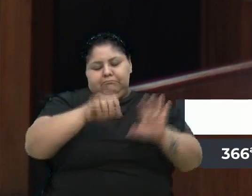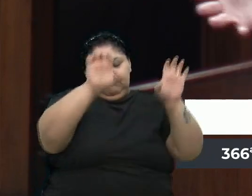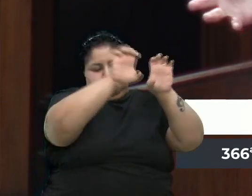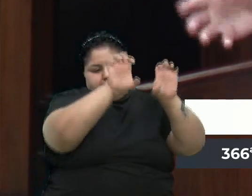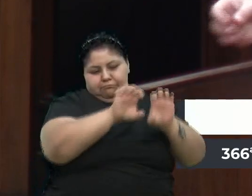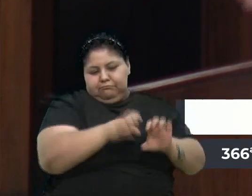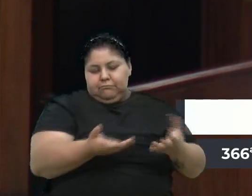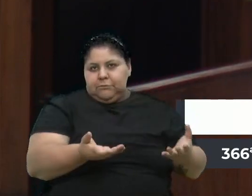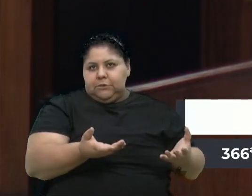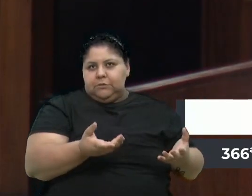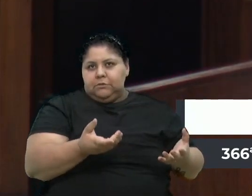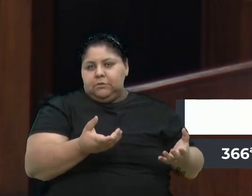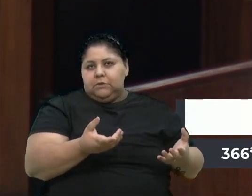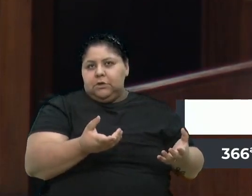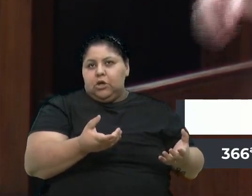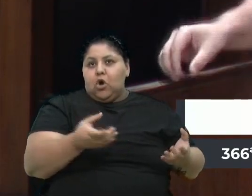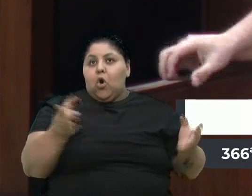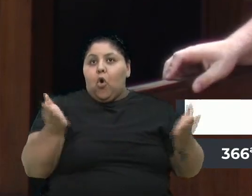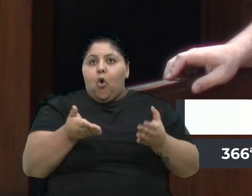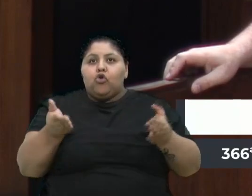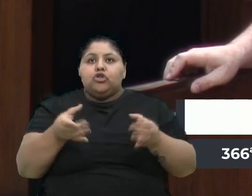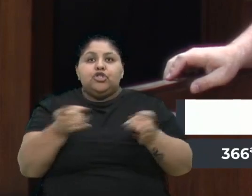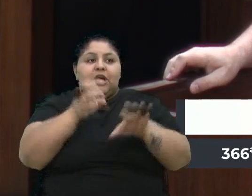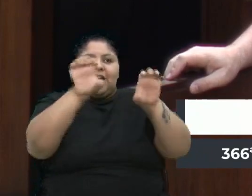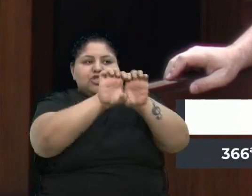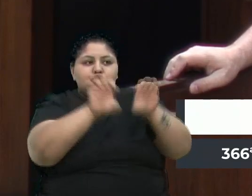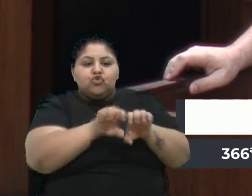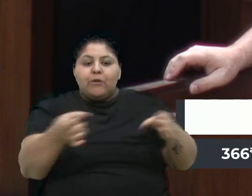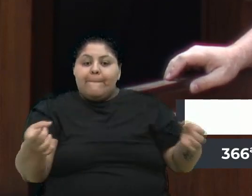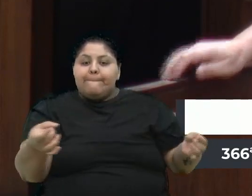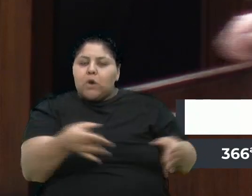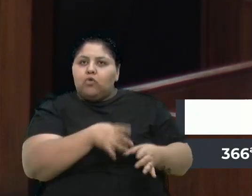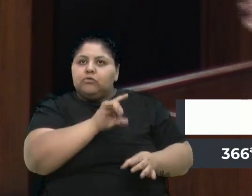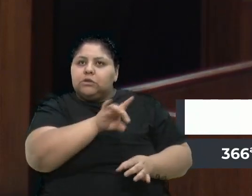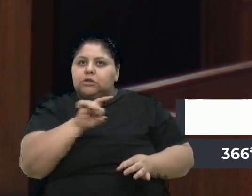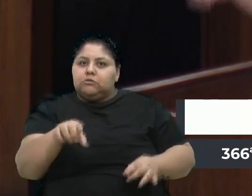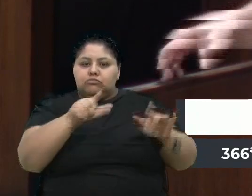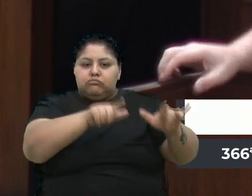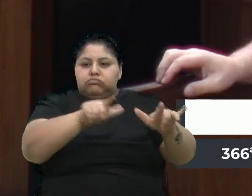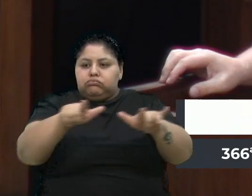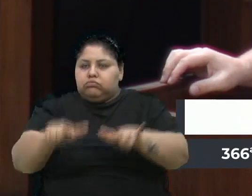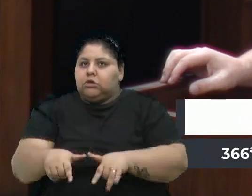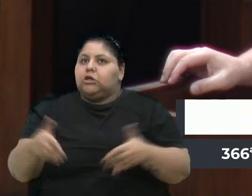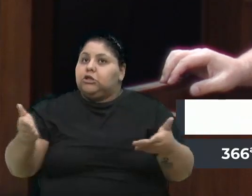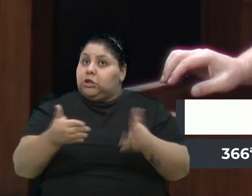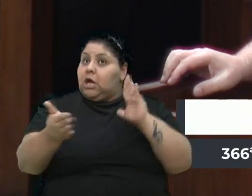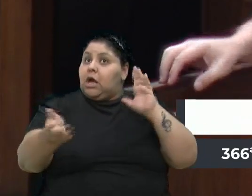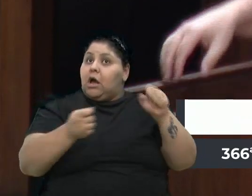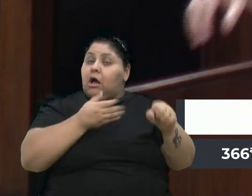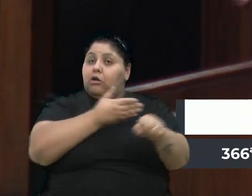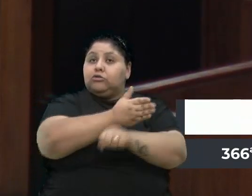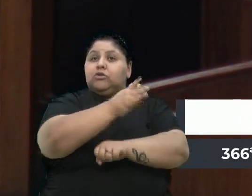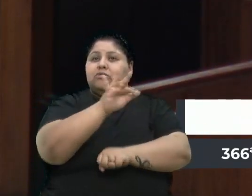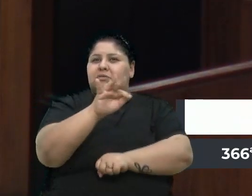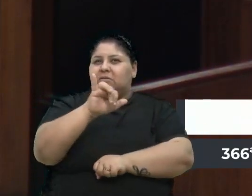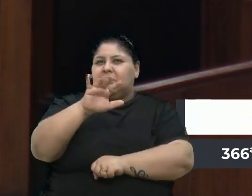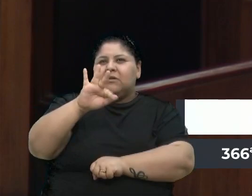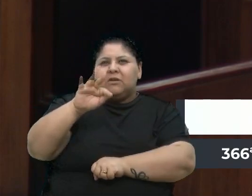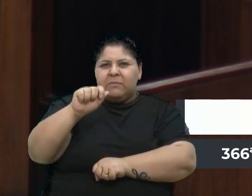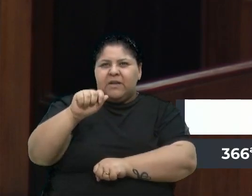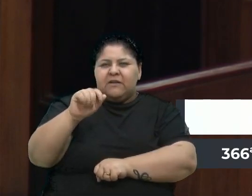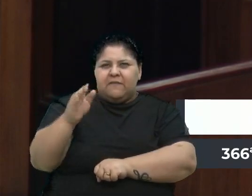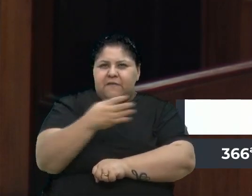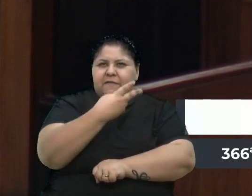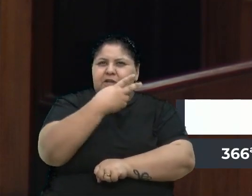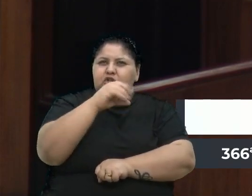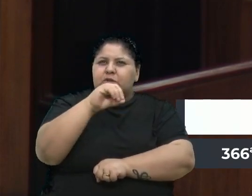nada, porque nós temos a estrutura pronta dos clubes aí já à disposição, né, já referendado pela FIFA para a Copa 2014. O Laboratório de Medicina Esportiva da Universidade